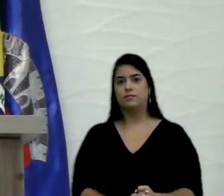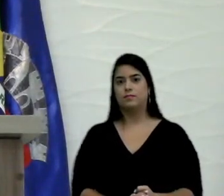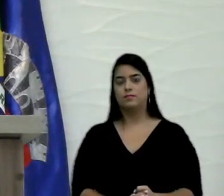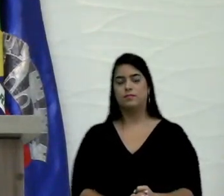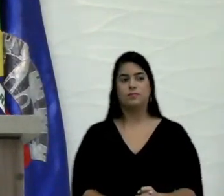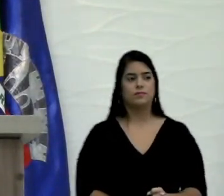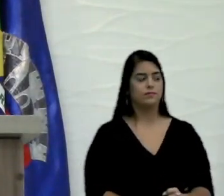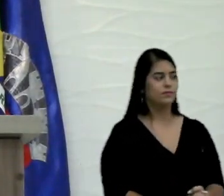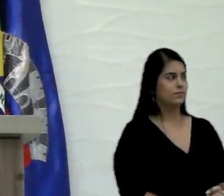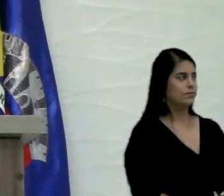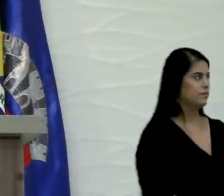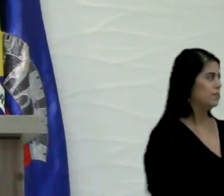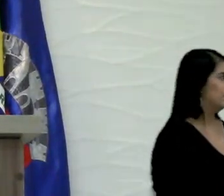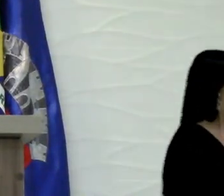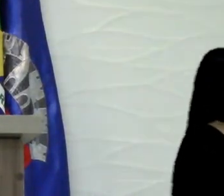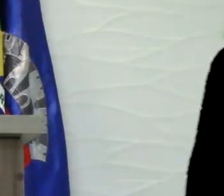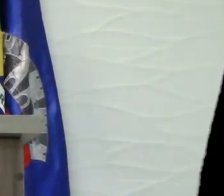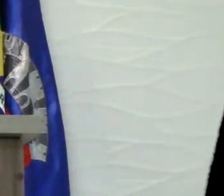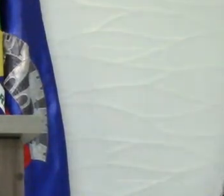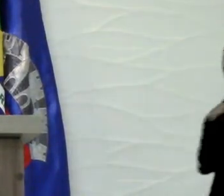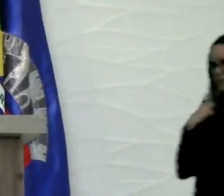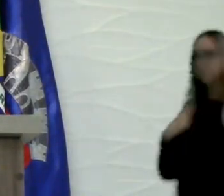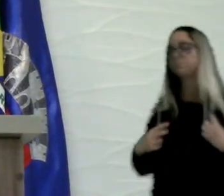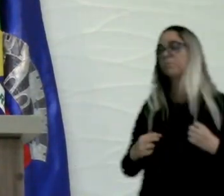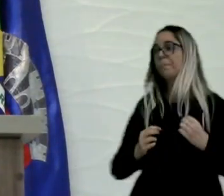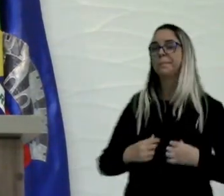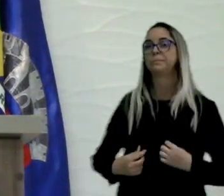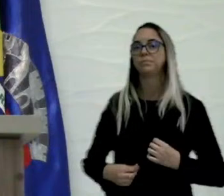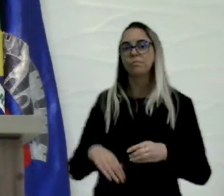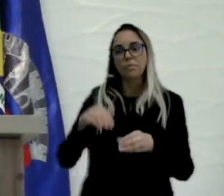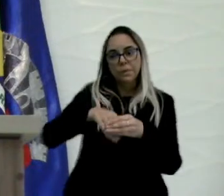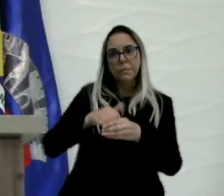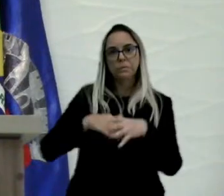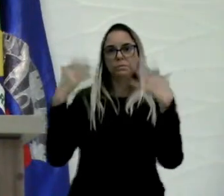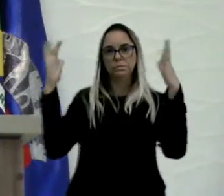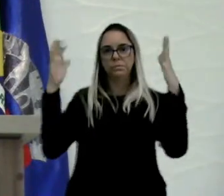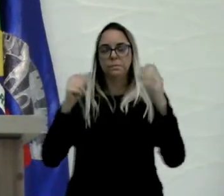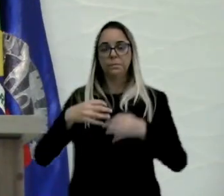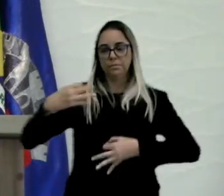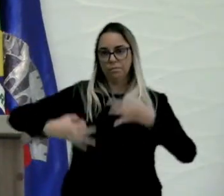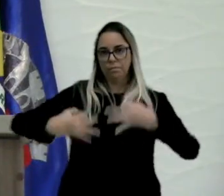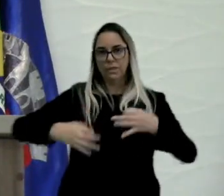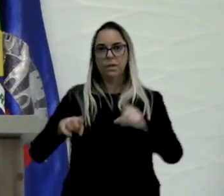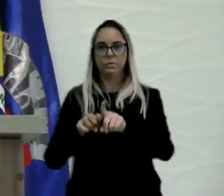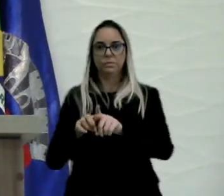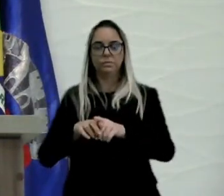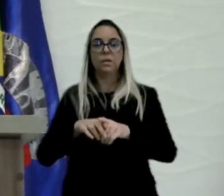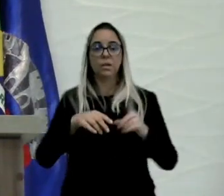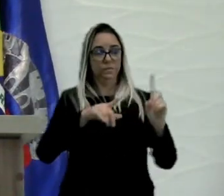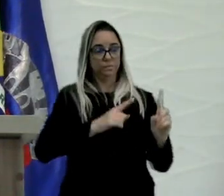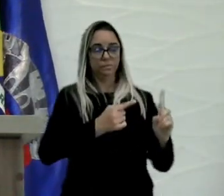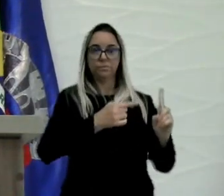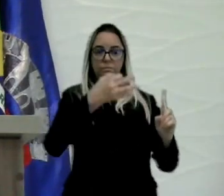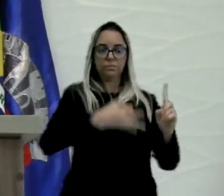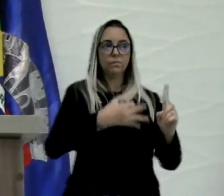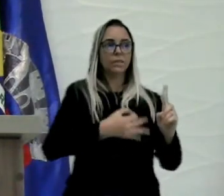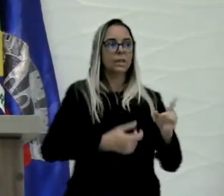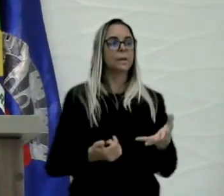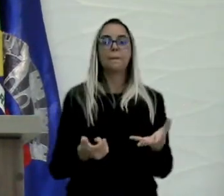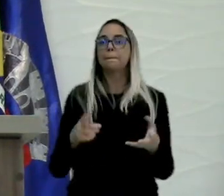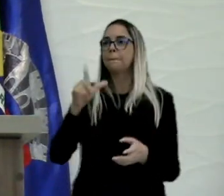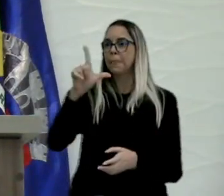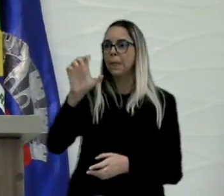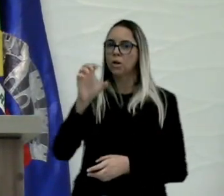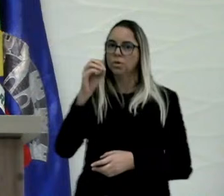vossa excelência dei aqui um voto de apros aqui aos juí e promotor da nossa cidade a Leonardo Costa de Brito da